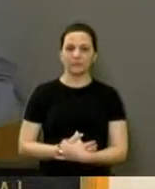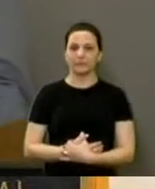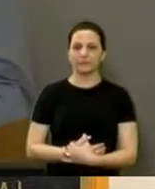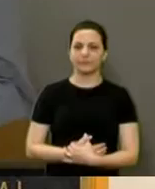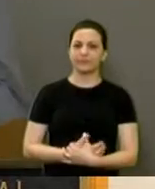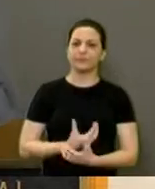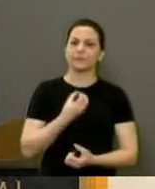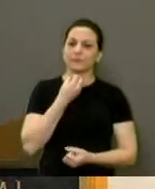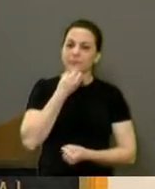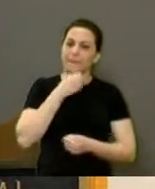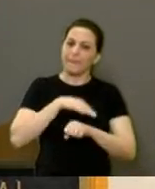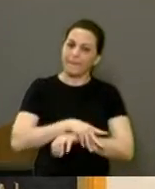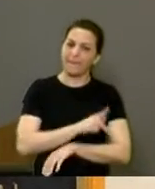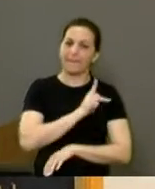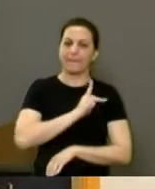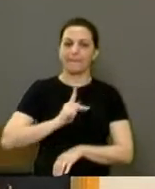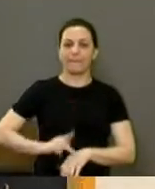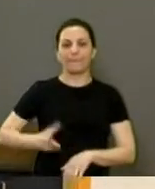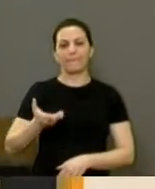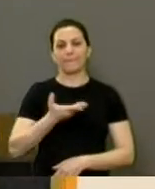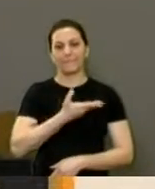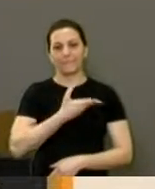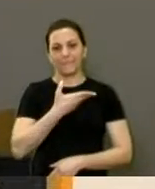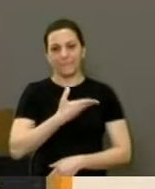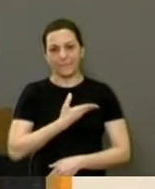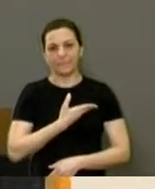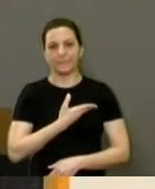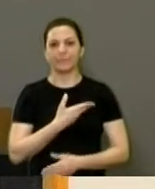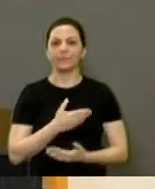Boa noite, presidente. Boa noite aos colegas.